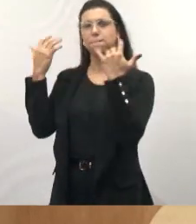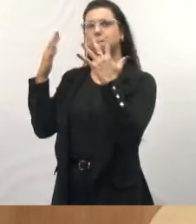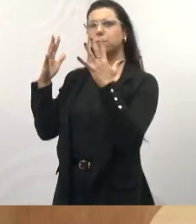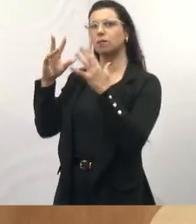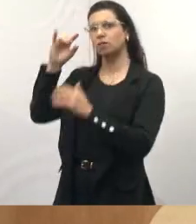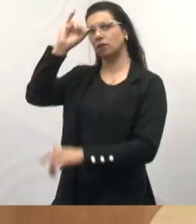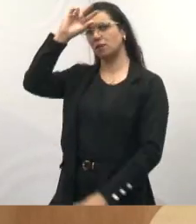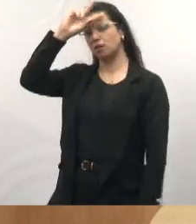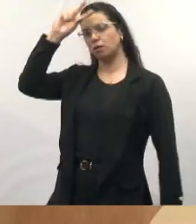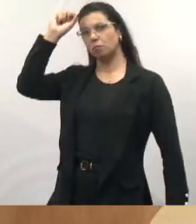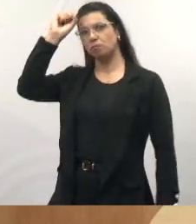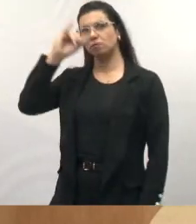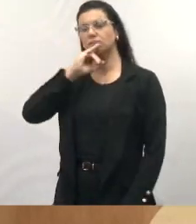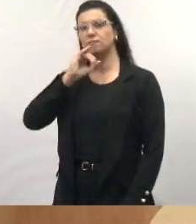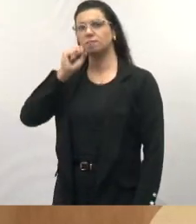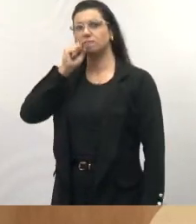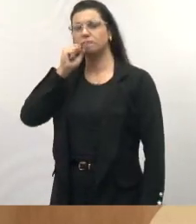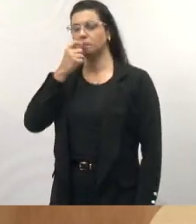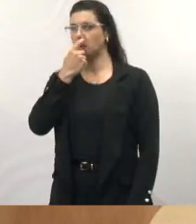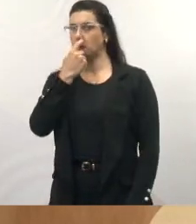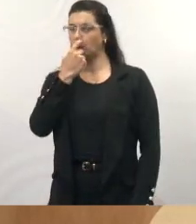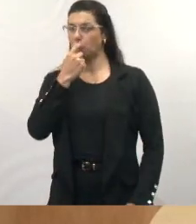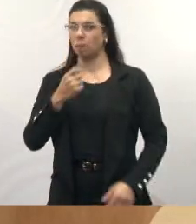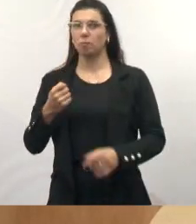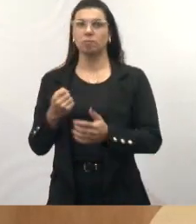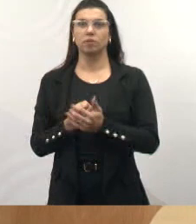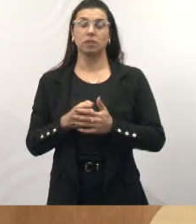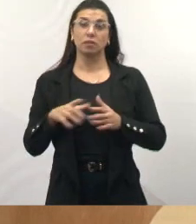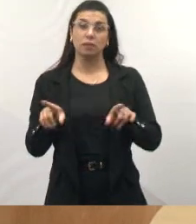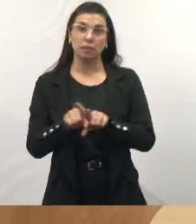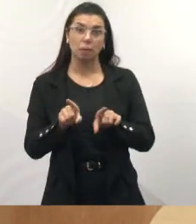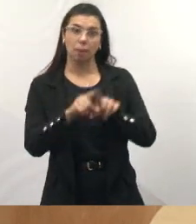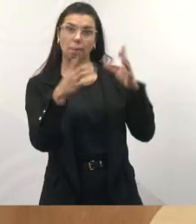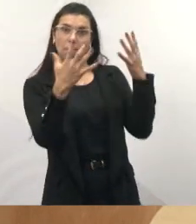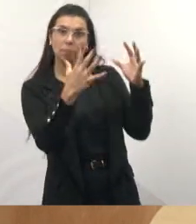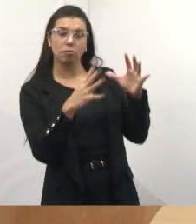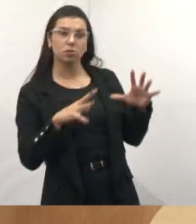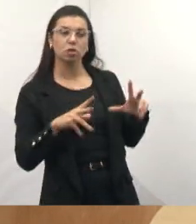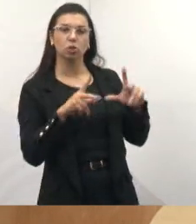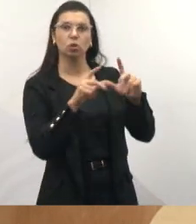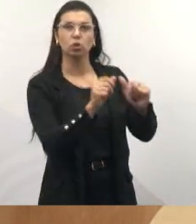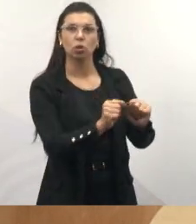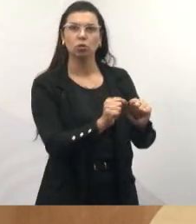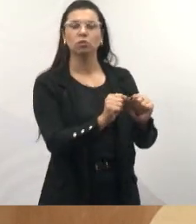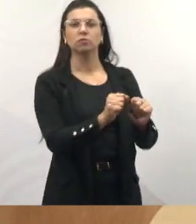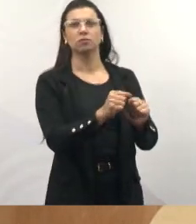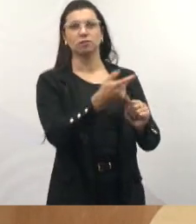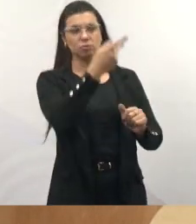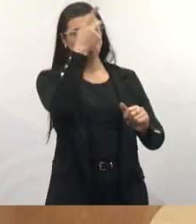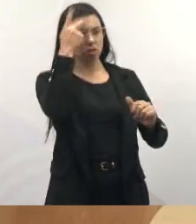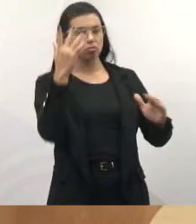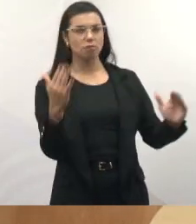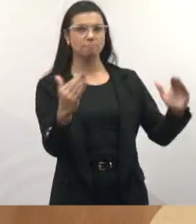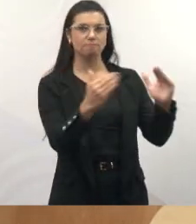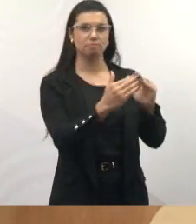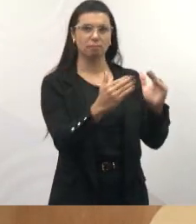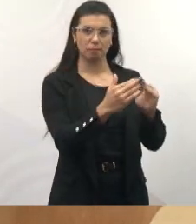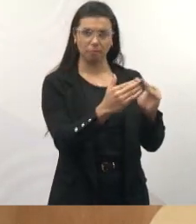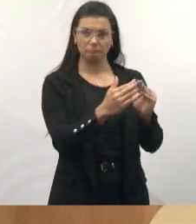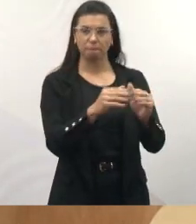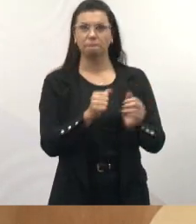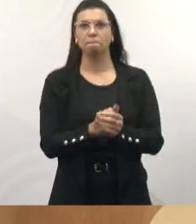ao prefeito Isaías Santana e parabéns a esses moradores que estão recebendo essa obra. Essa obra que foi mostrada aí no